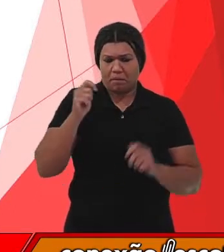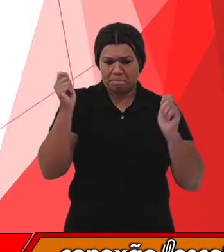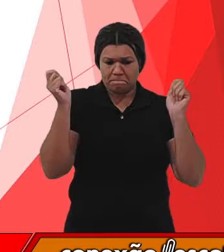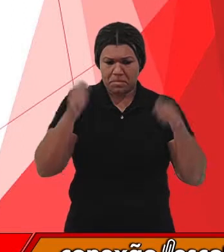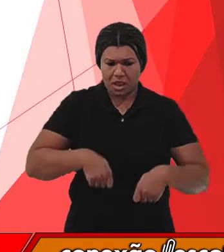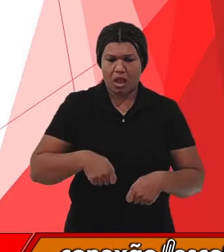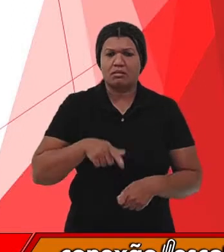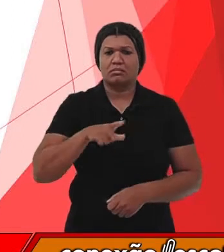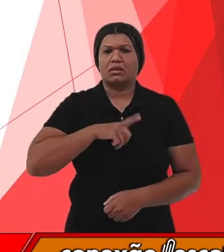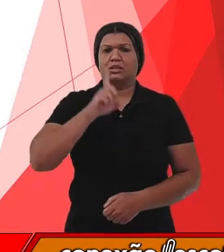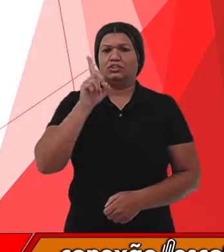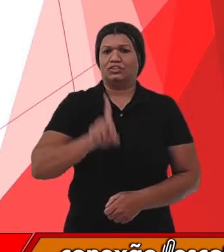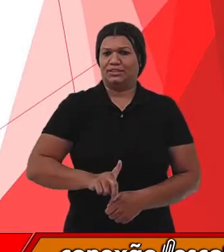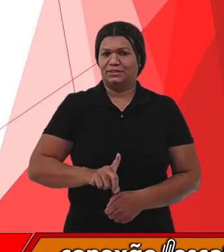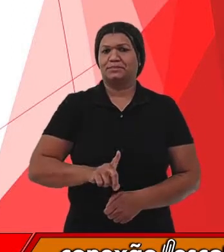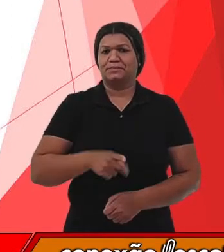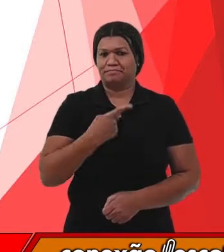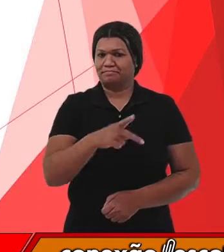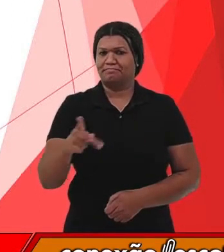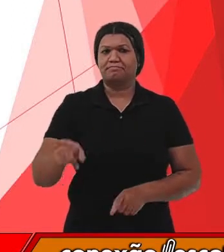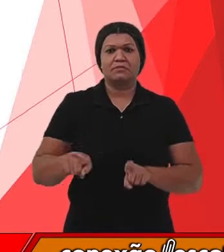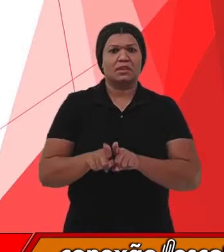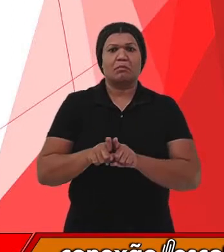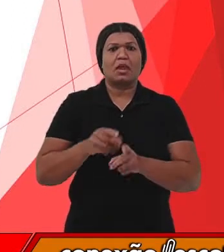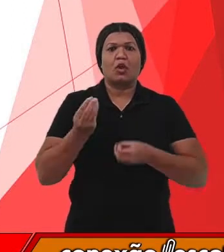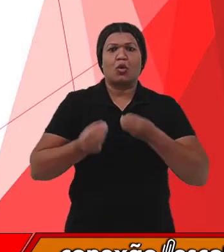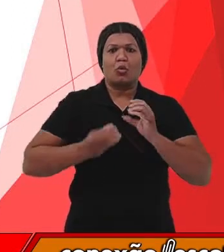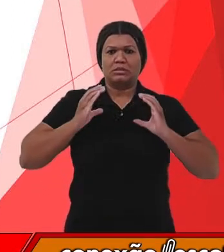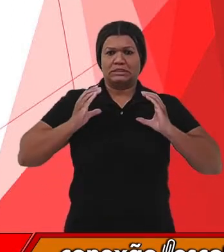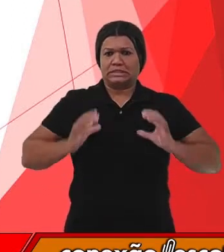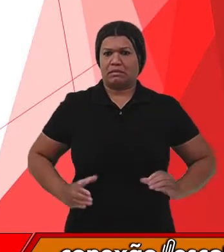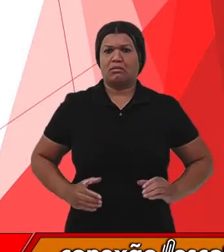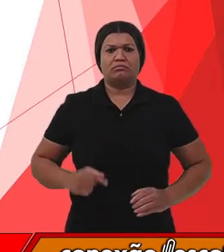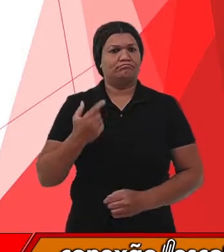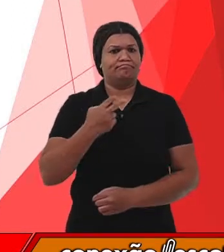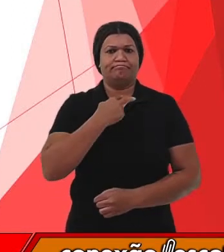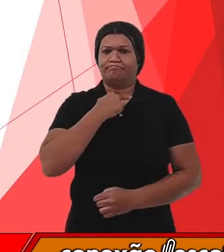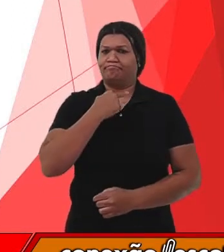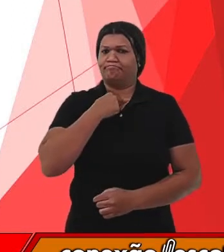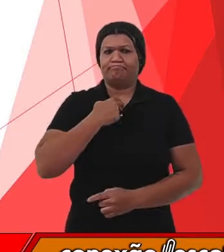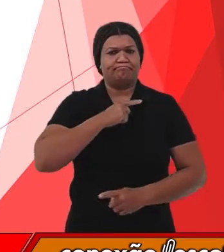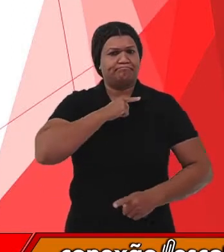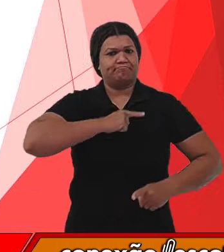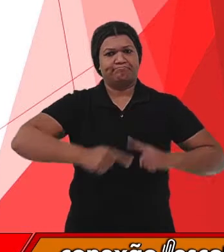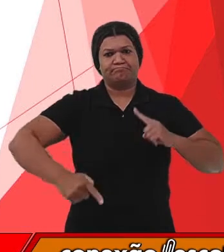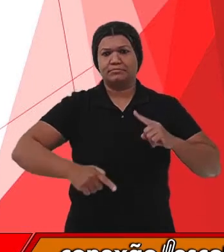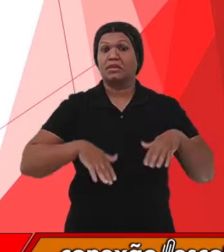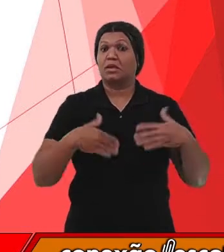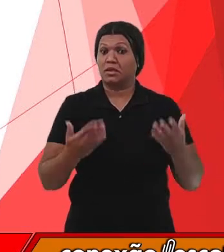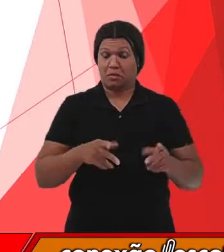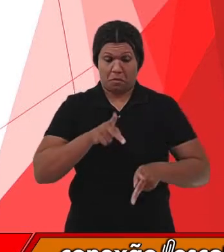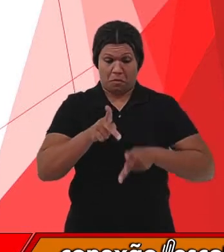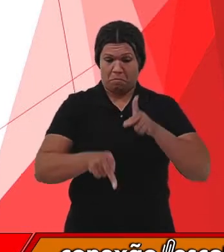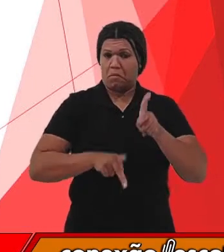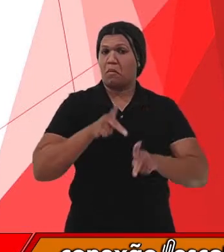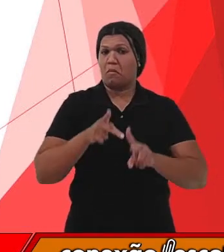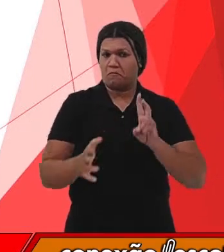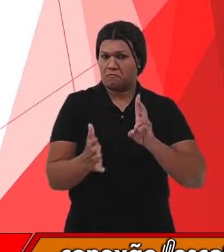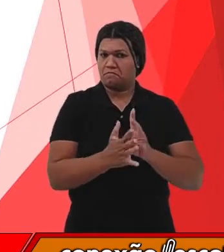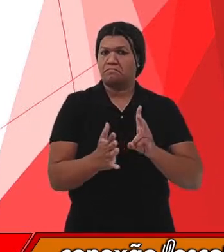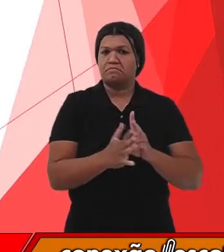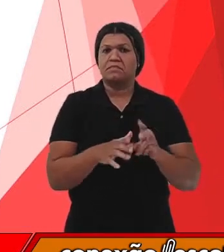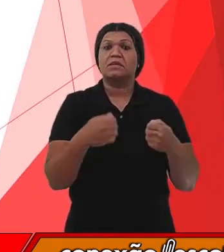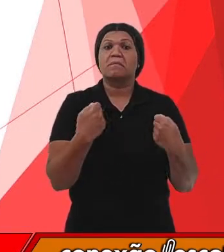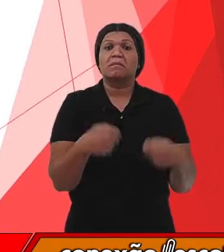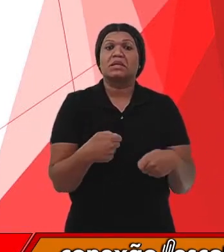de atuarem efetivamente como cidadãos. Desse modo, esses povos deveriam então ficar submetidos